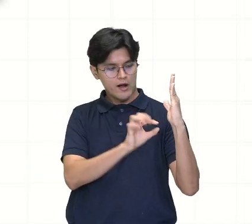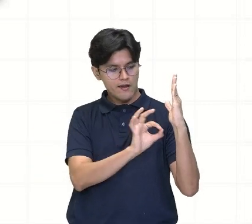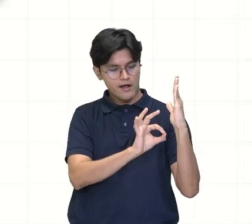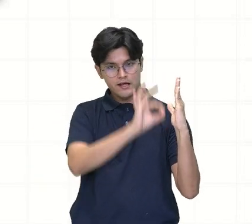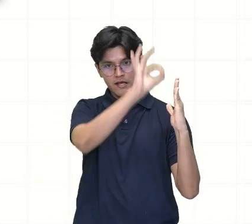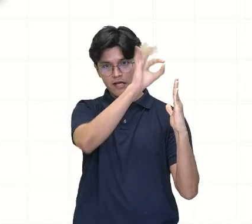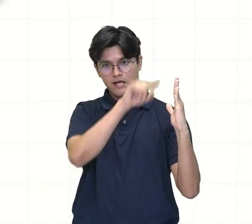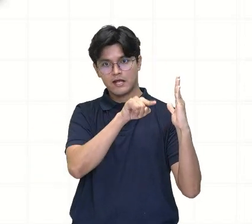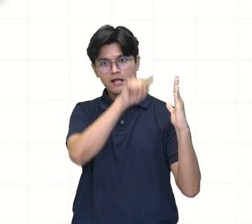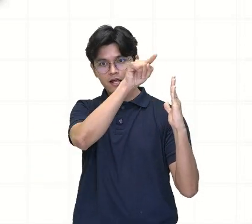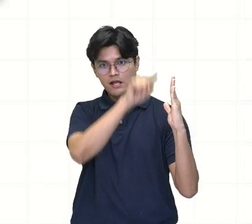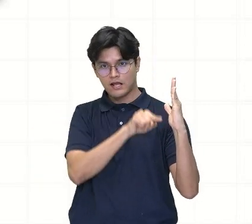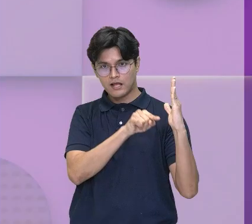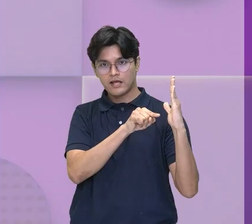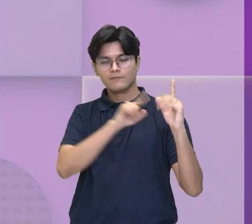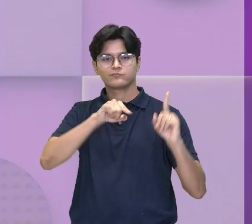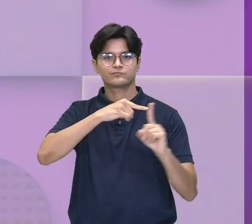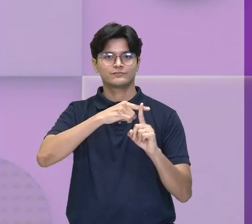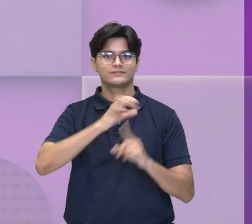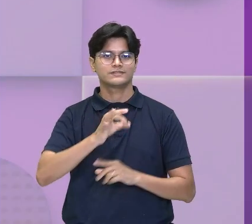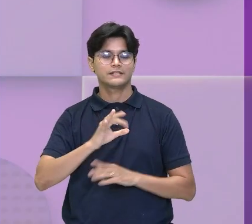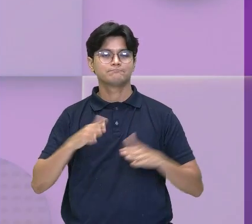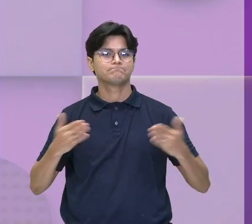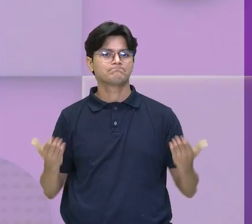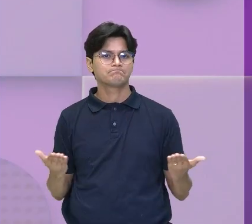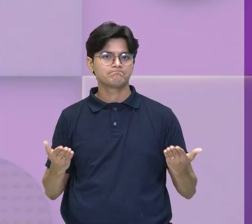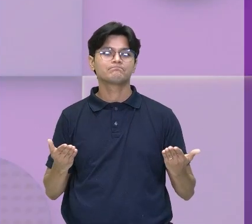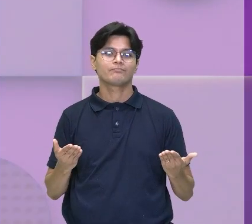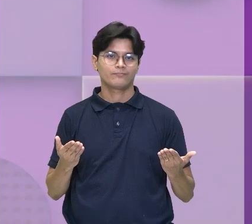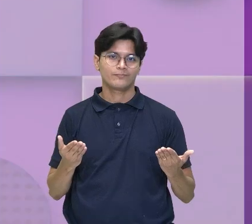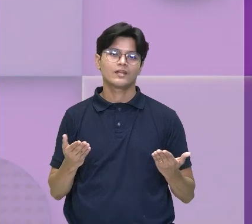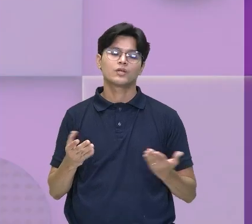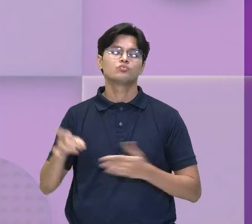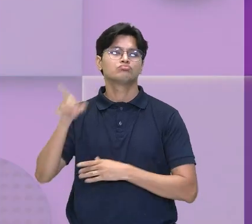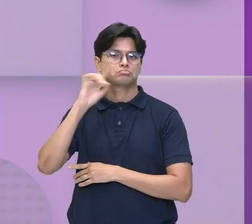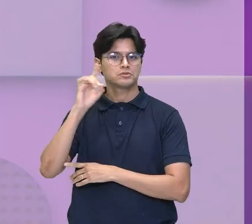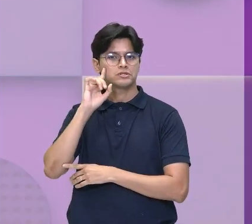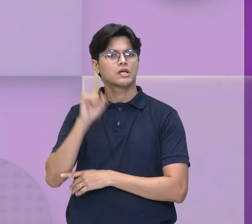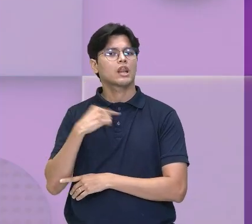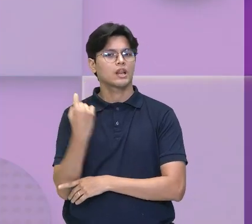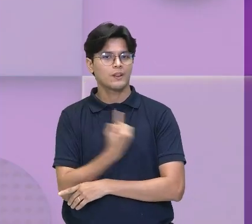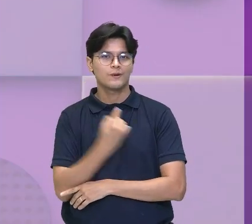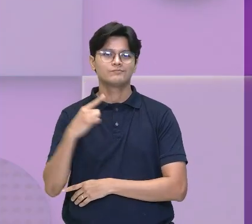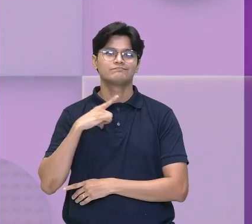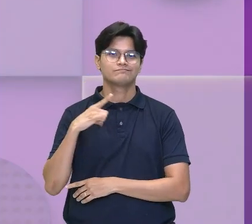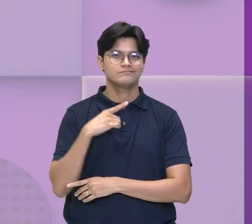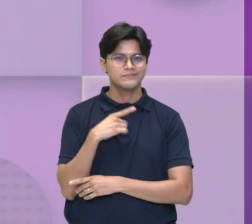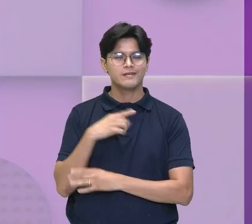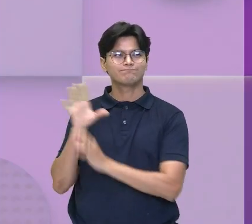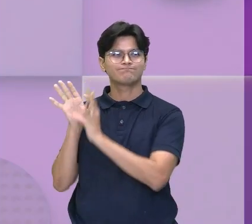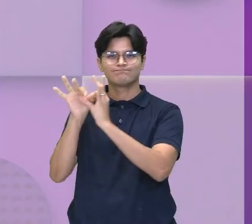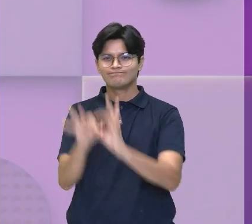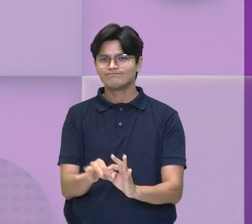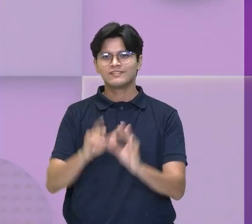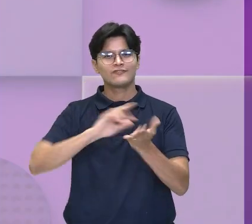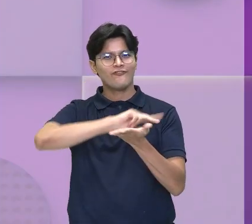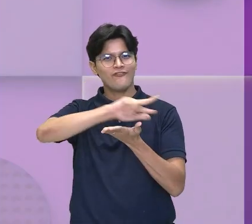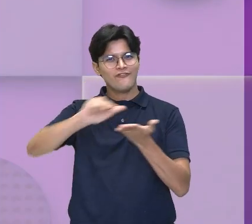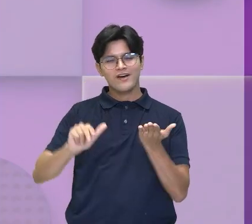ouvido tanto falar assim de números negativos, eles estão muito presentes no nosso dia a dia em coisas que a gente